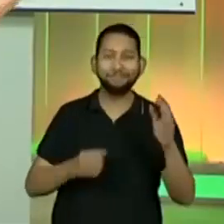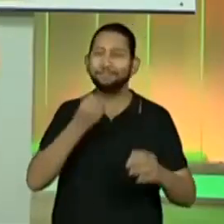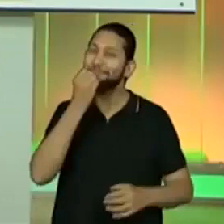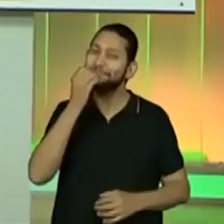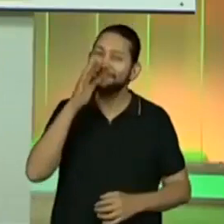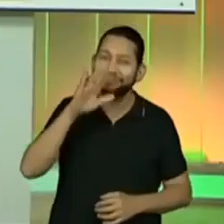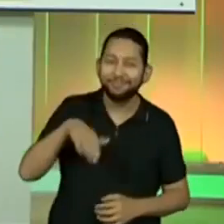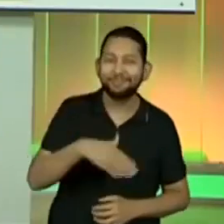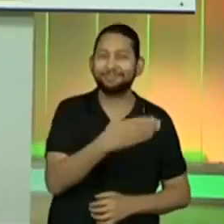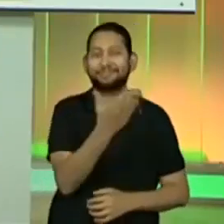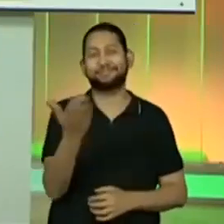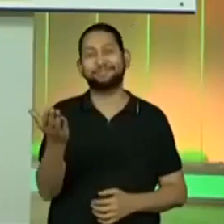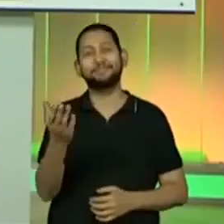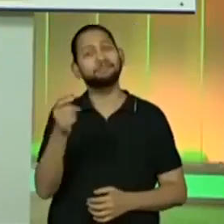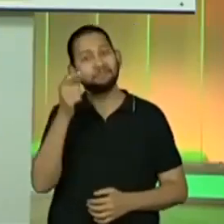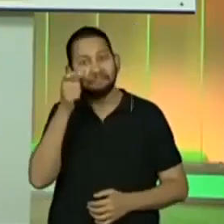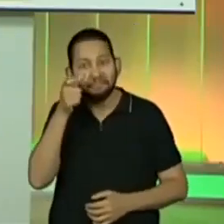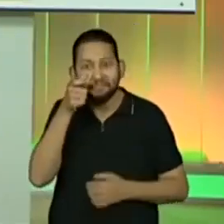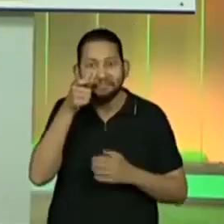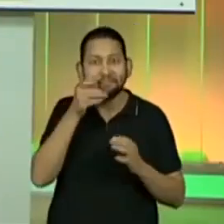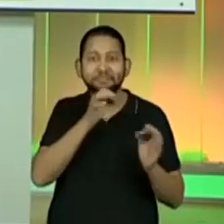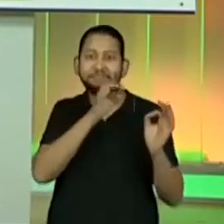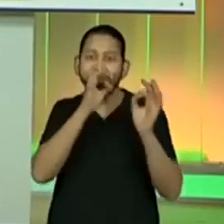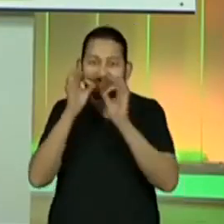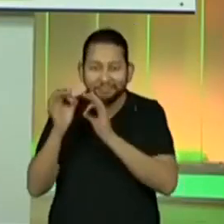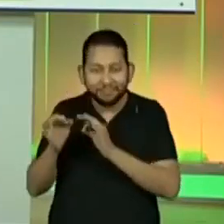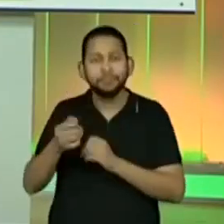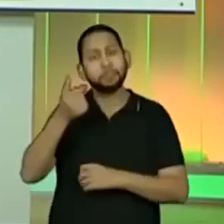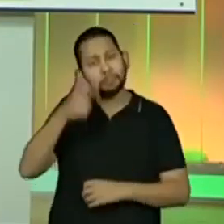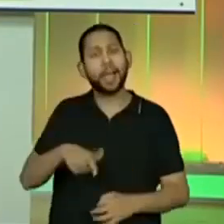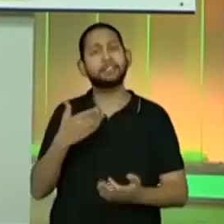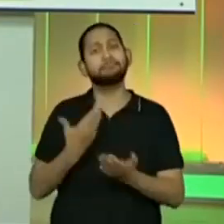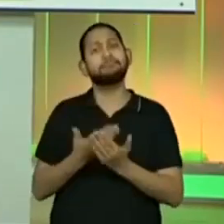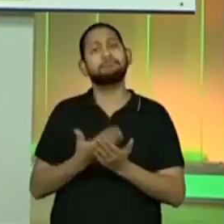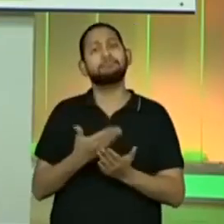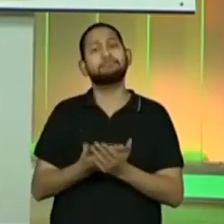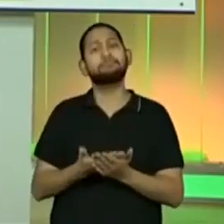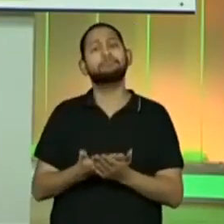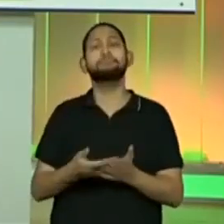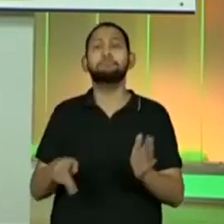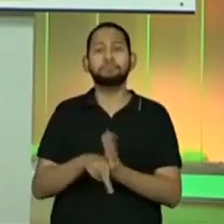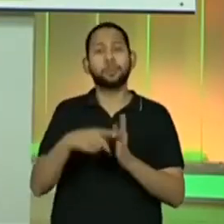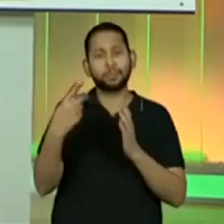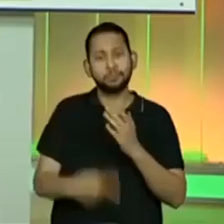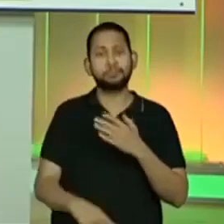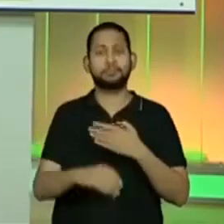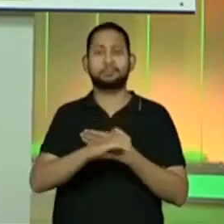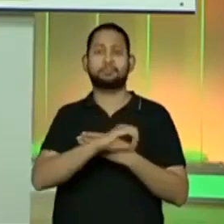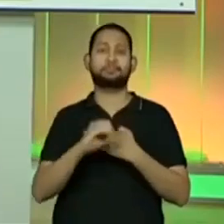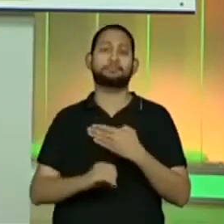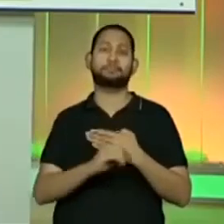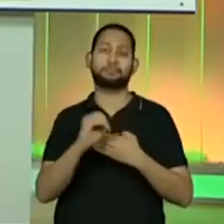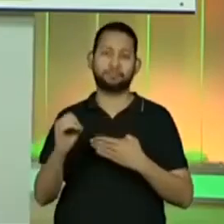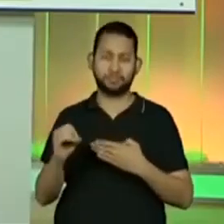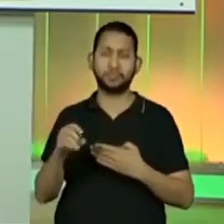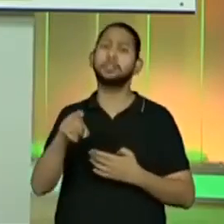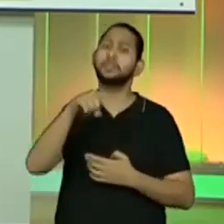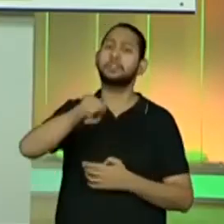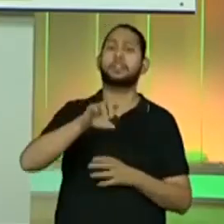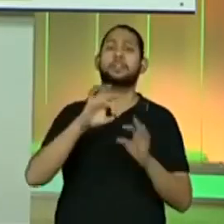Muito boa tarde a você que nos acompanha para mais uma aula do quinto ano aqui no Centro de Mídias.